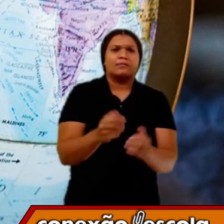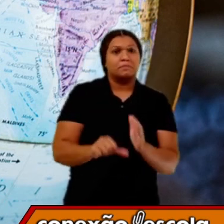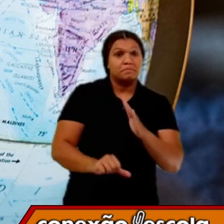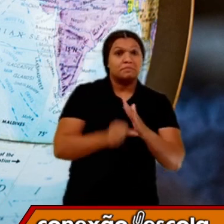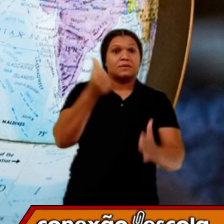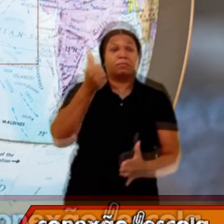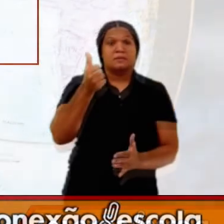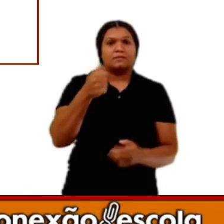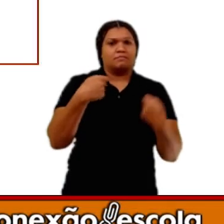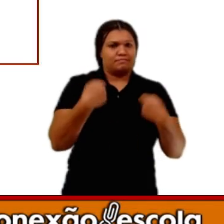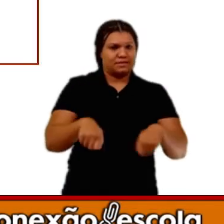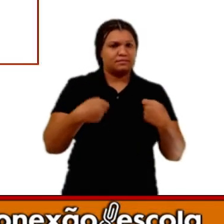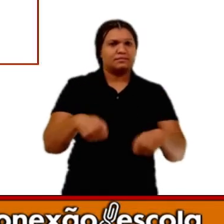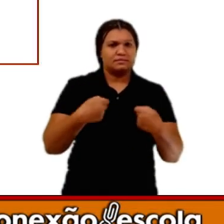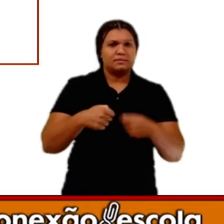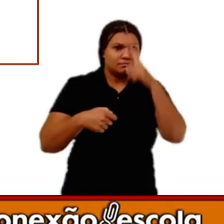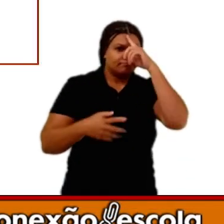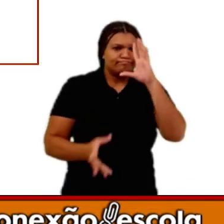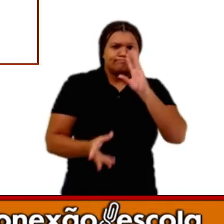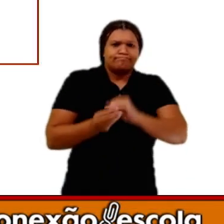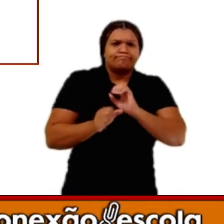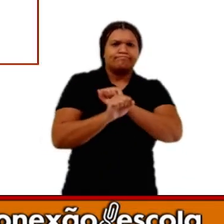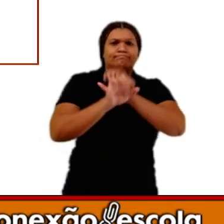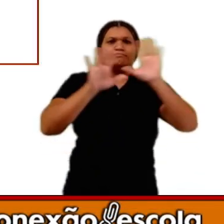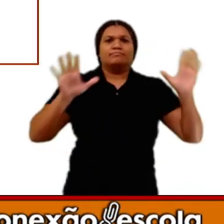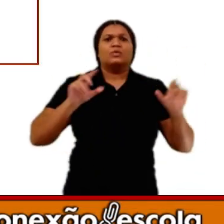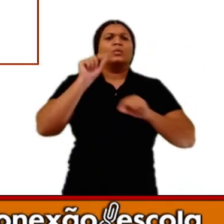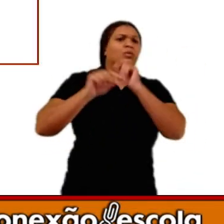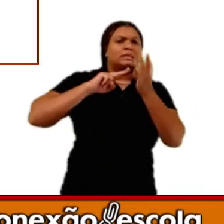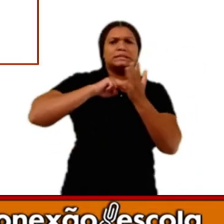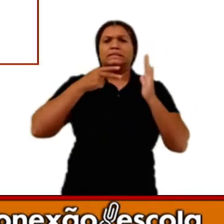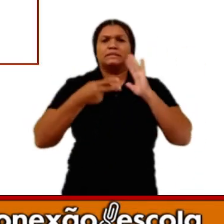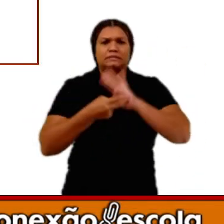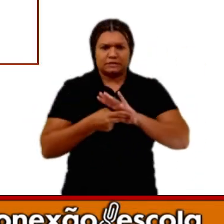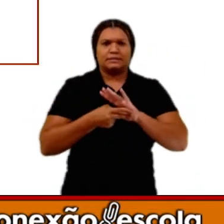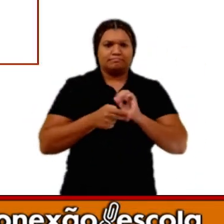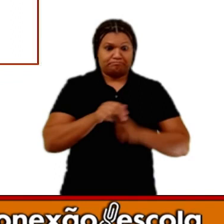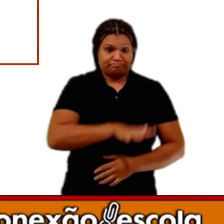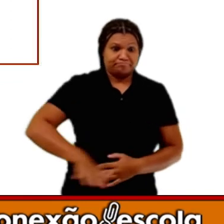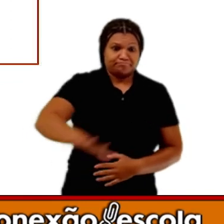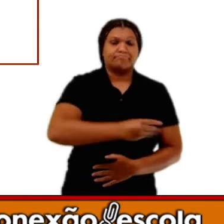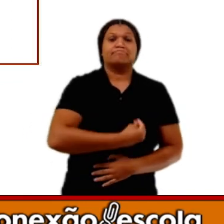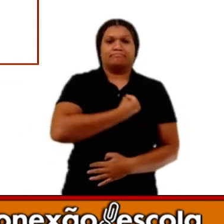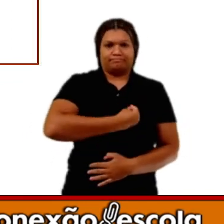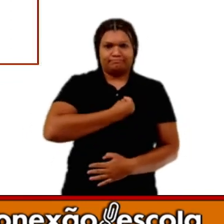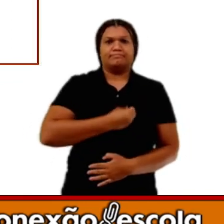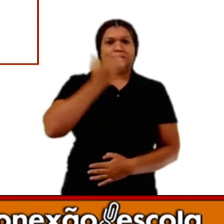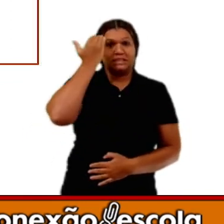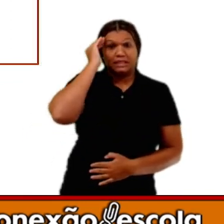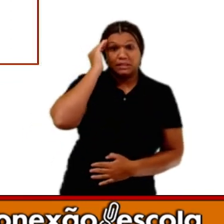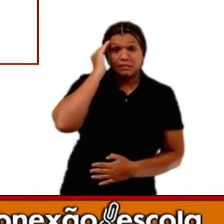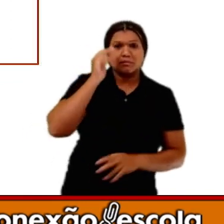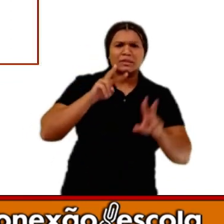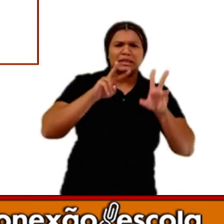primeiro precisamos entender o que são os biomas. E nós compreendemos por